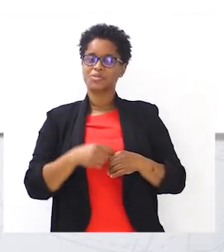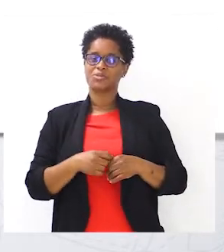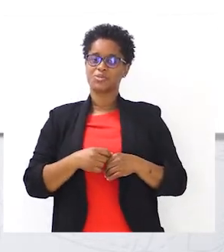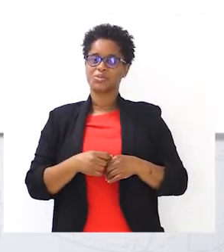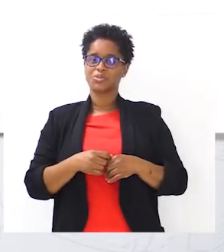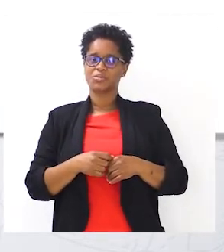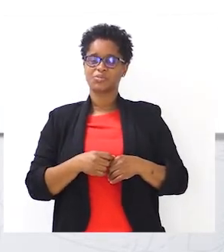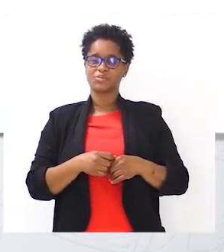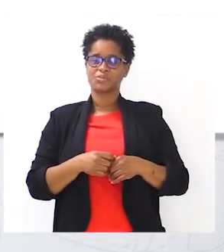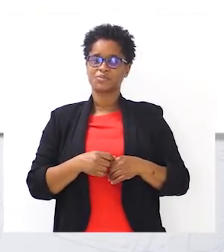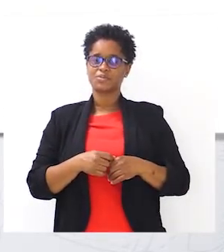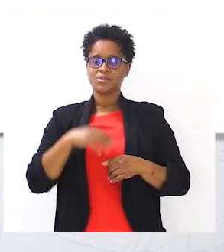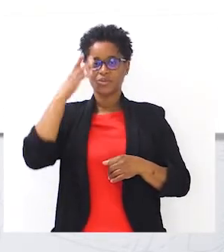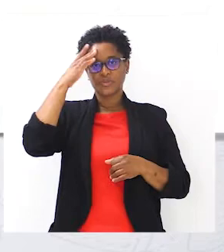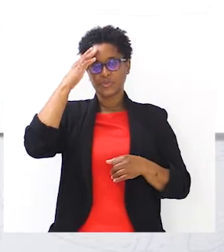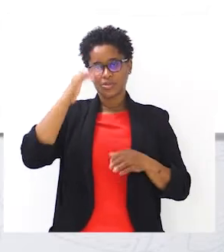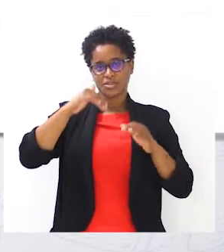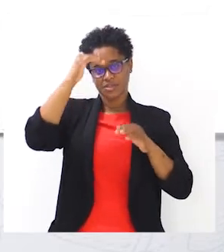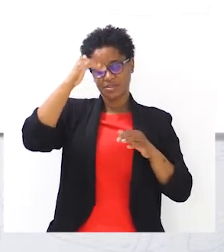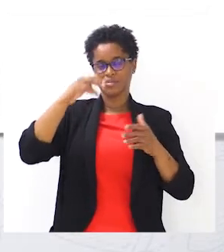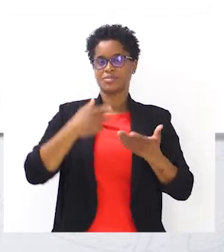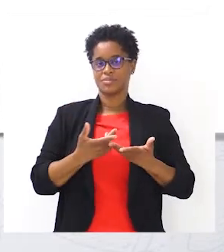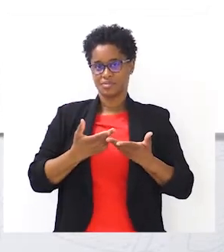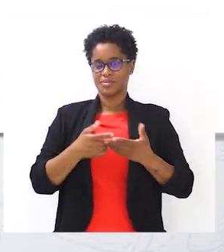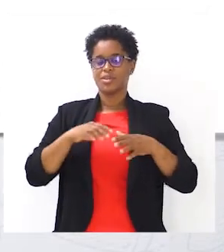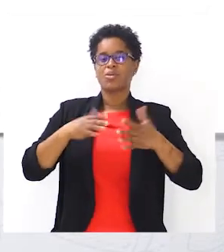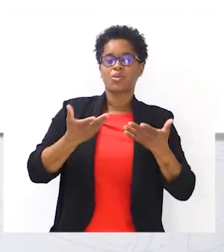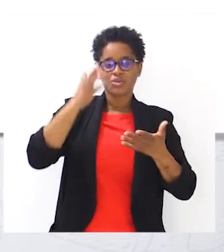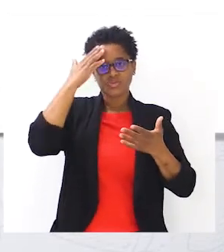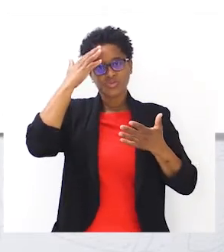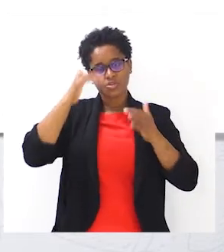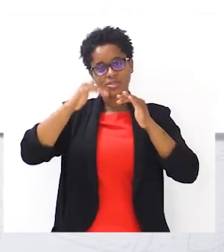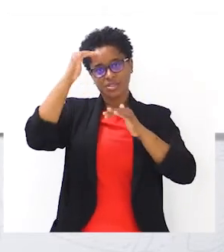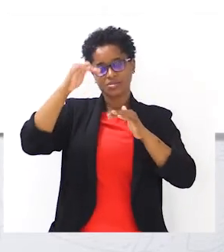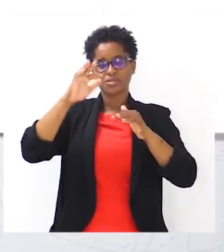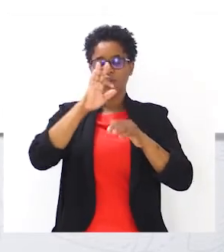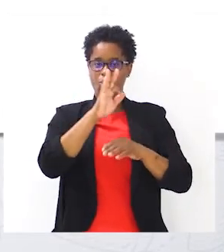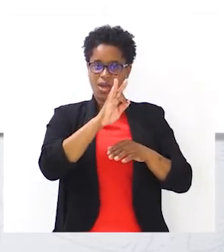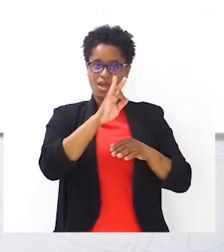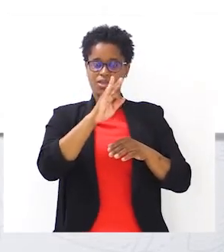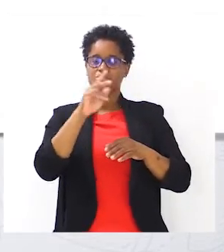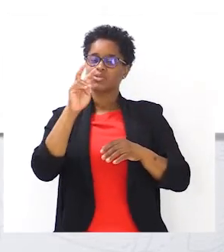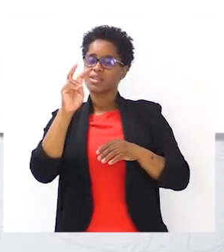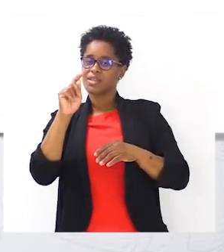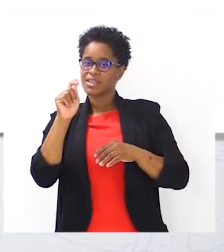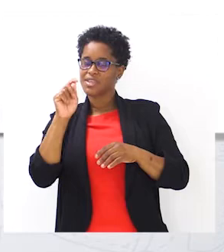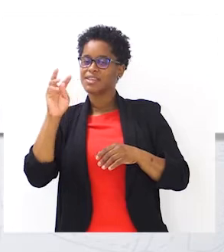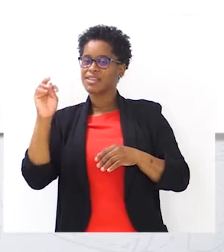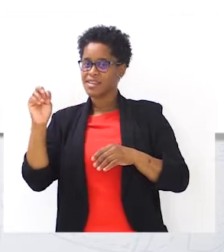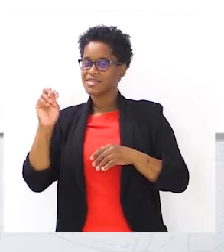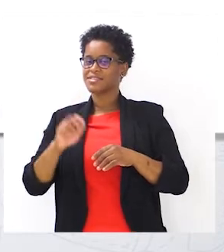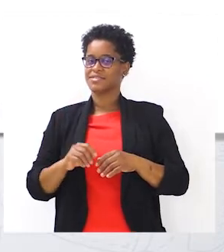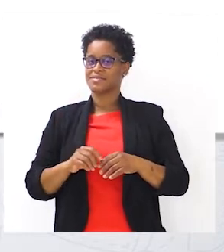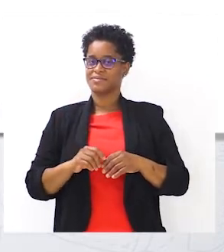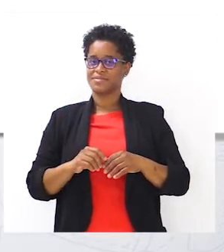subtraímos os numeradores. E quais são os numeradores? 4 e 3.